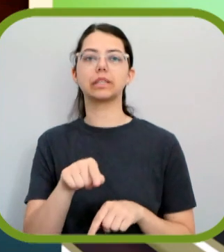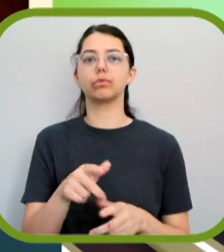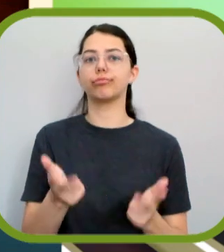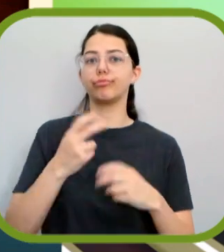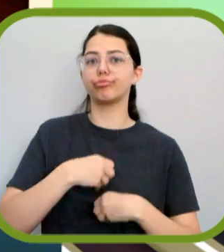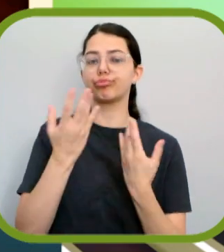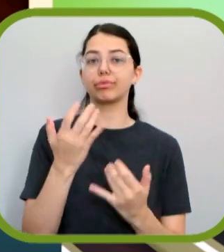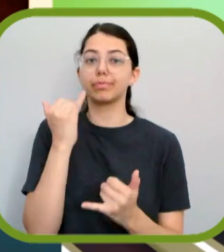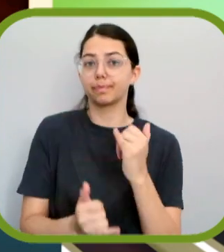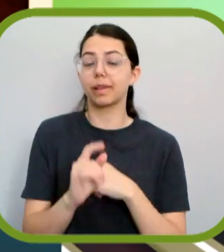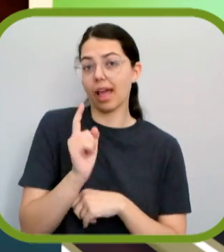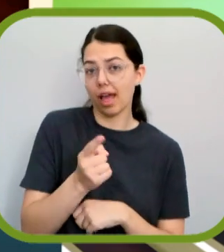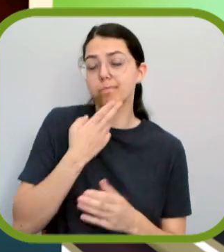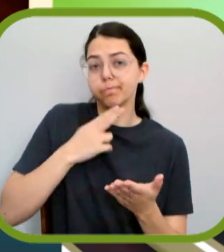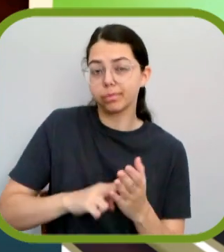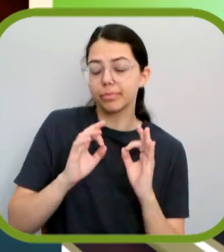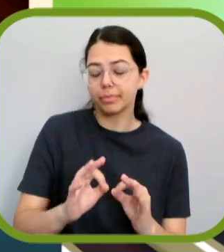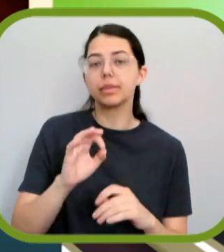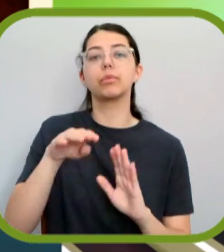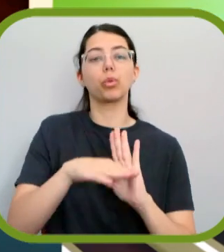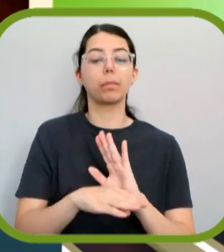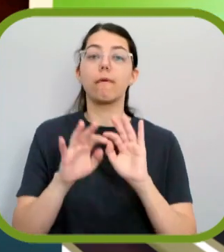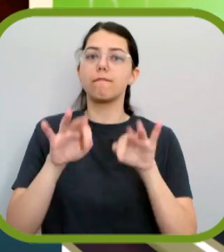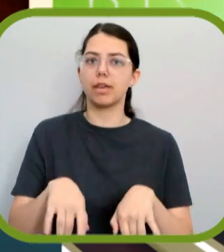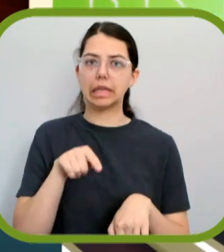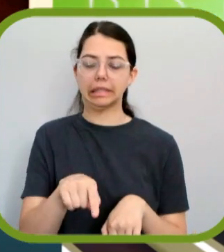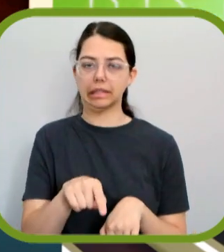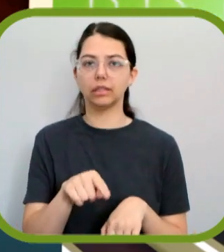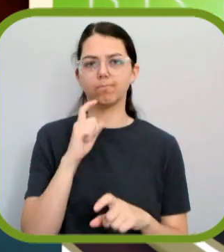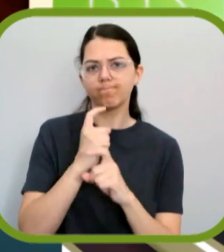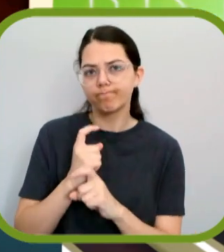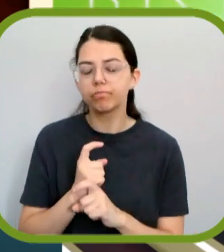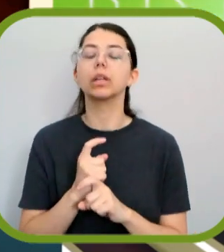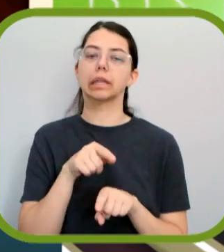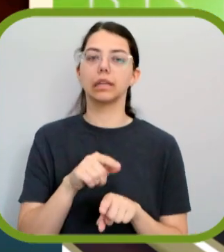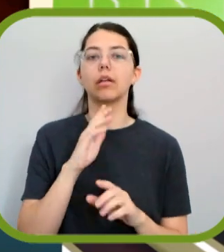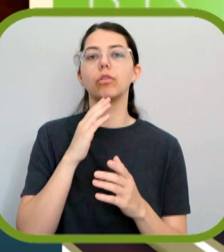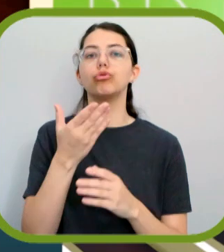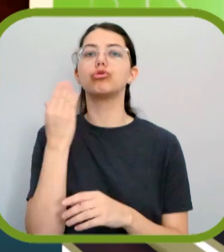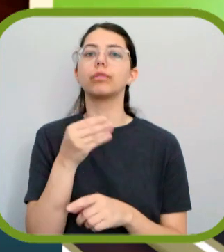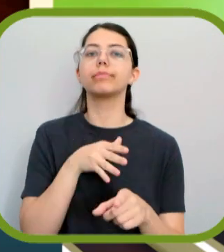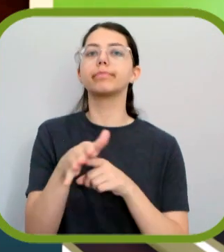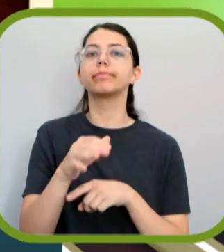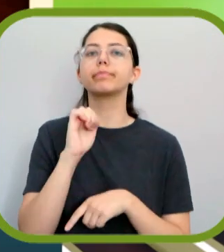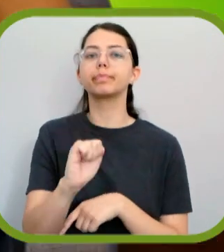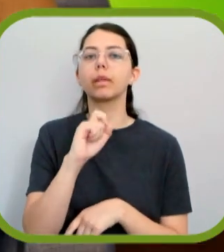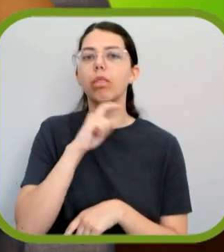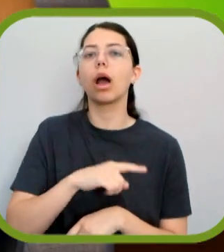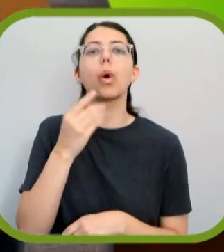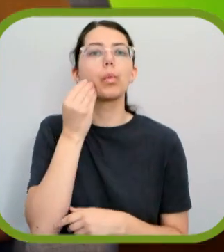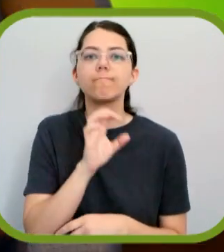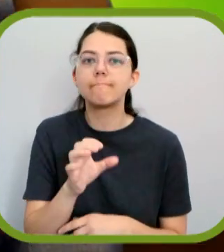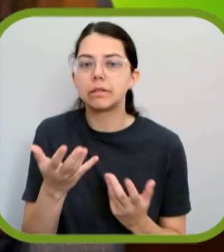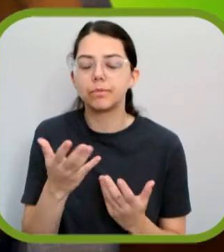ataque à liberdade de expressão e que consequências é que o fim deste programa de verificação pode ter nos jovens?